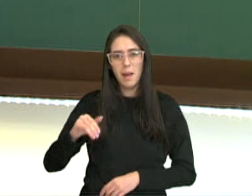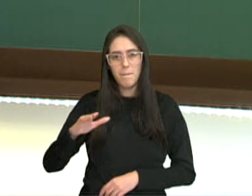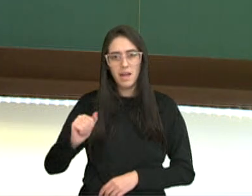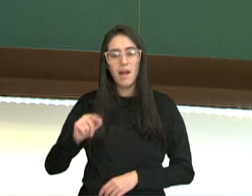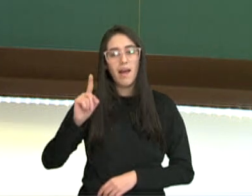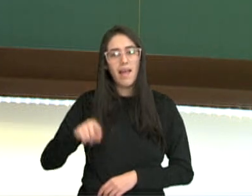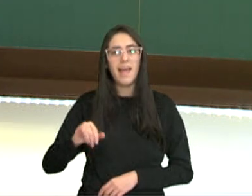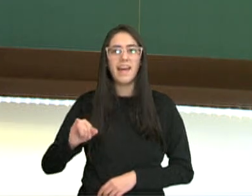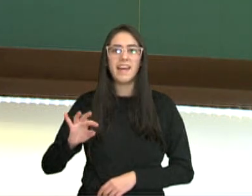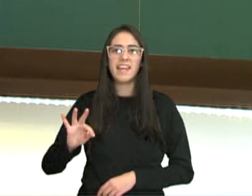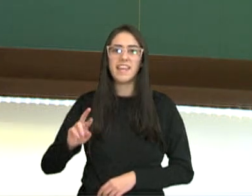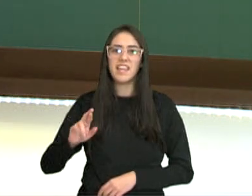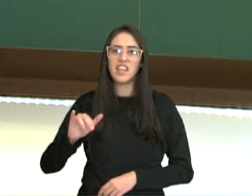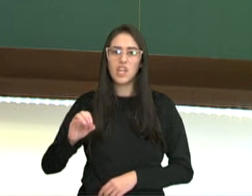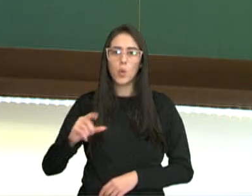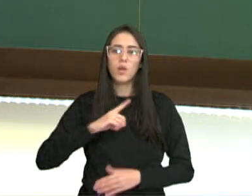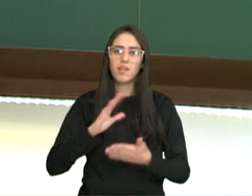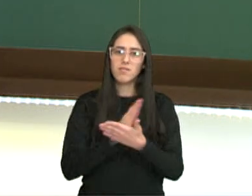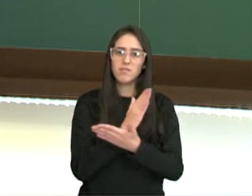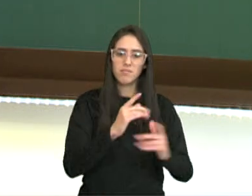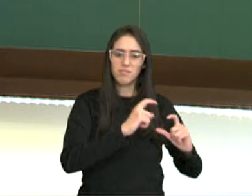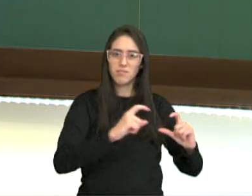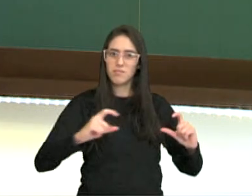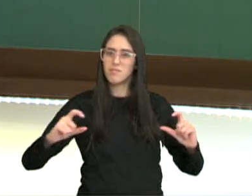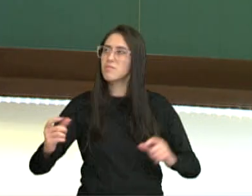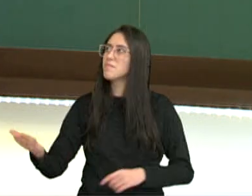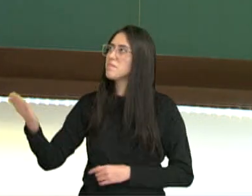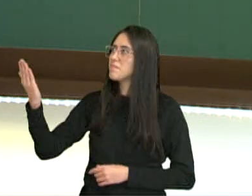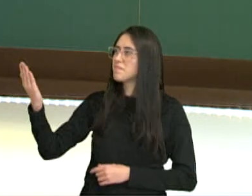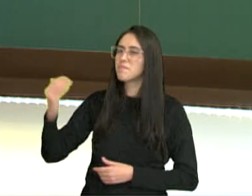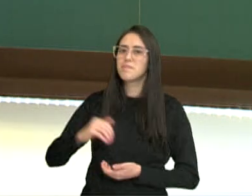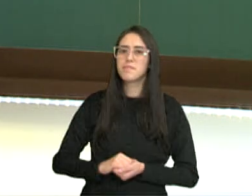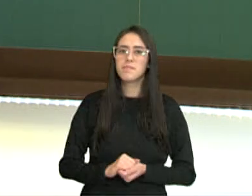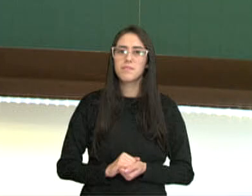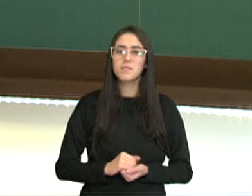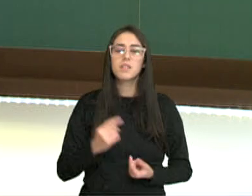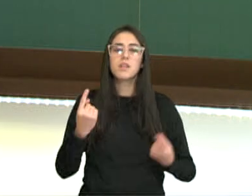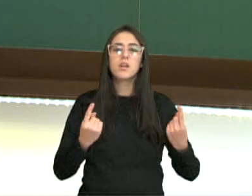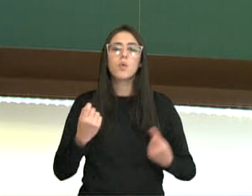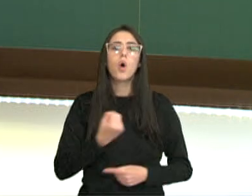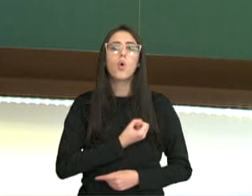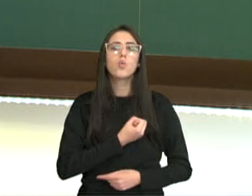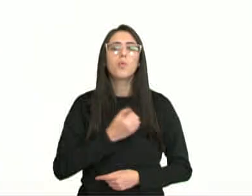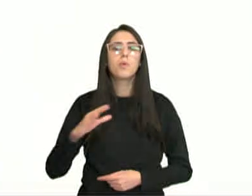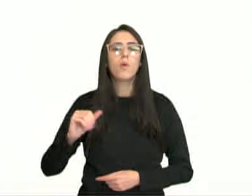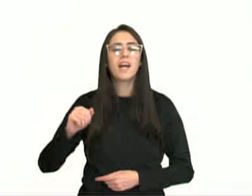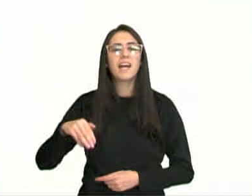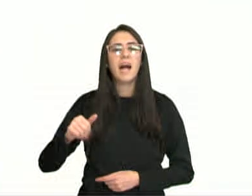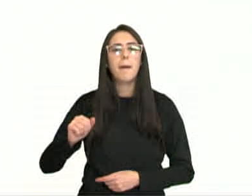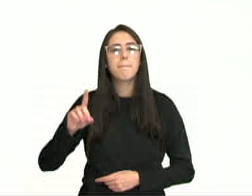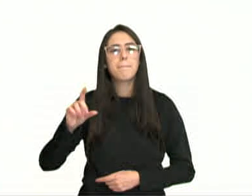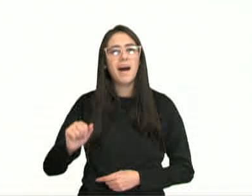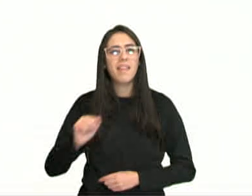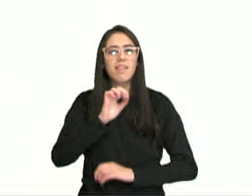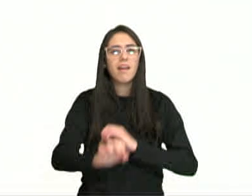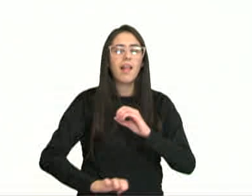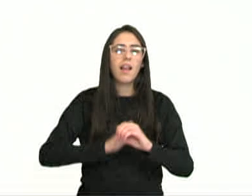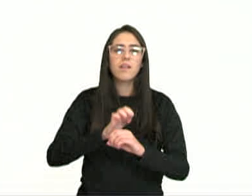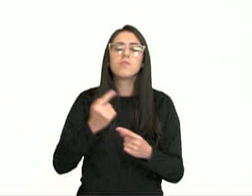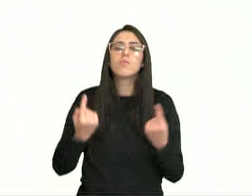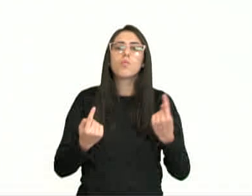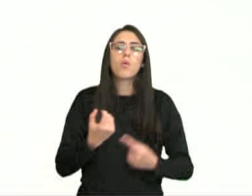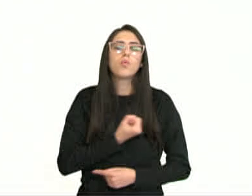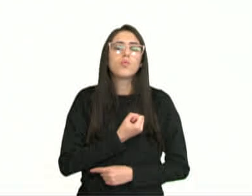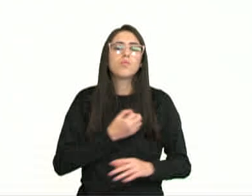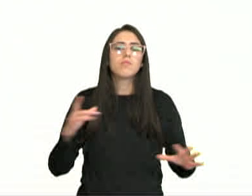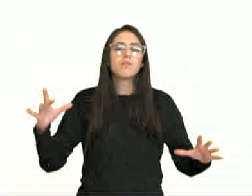ítrio, e aqui a gente tem a distribuição eletrônica dele. Qual é o número de camadas e o número de elétrons mais